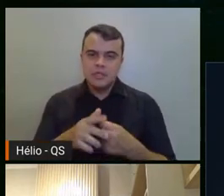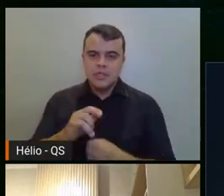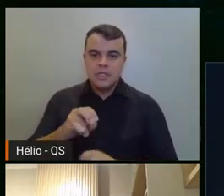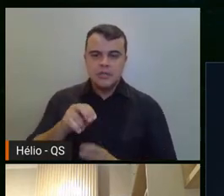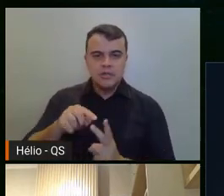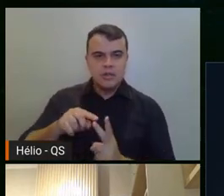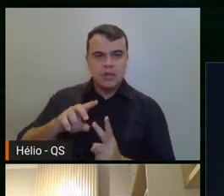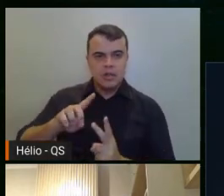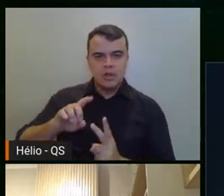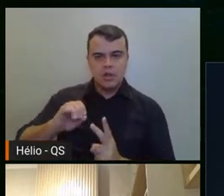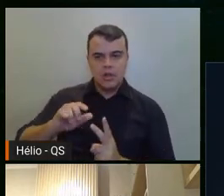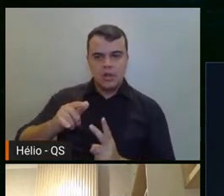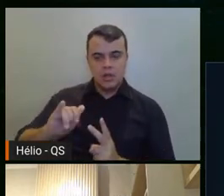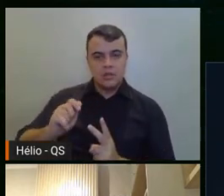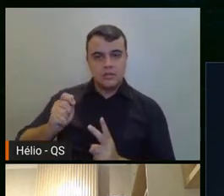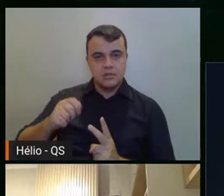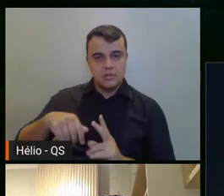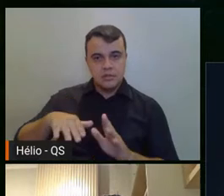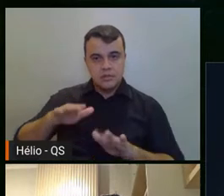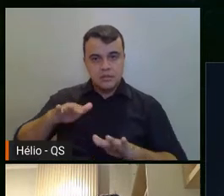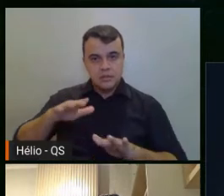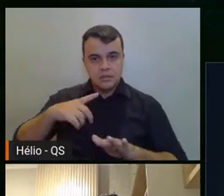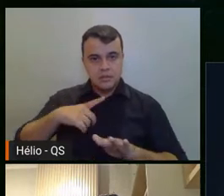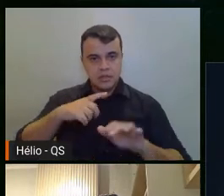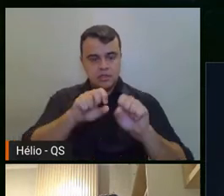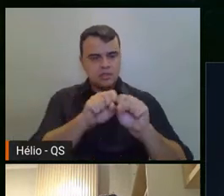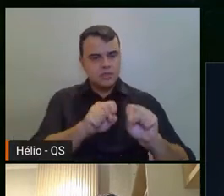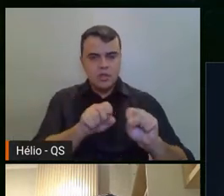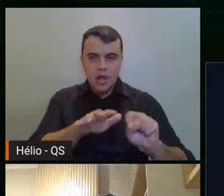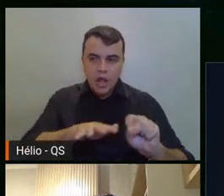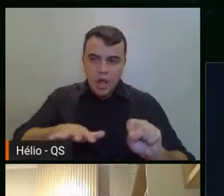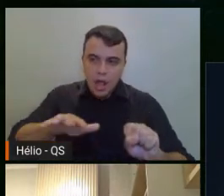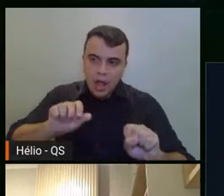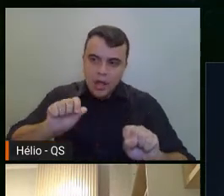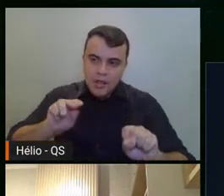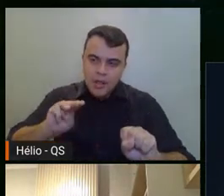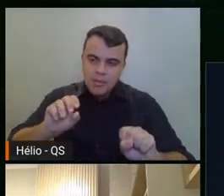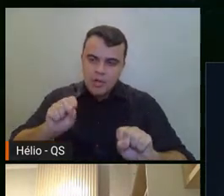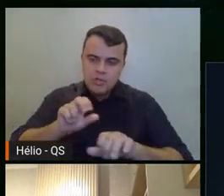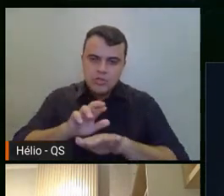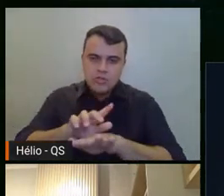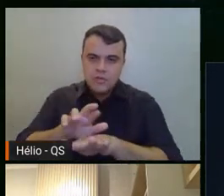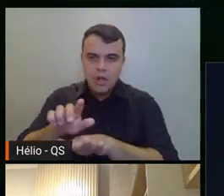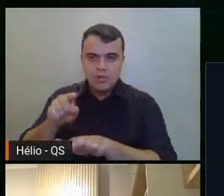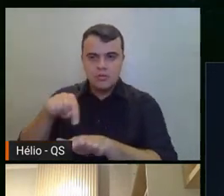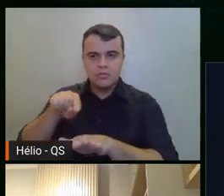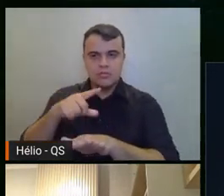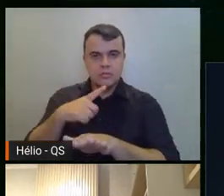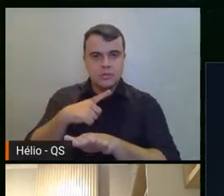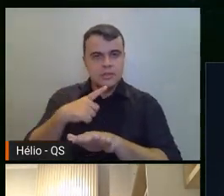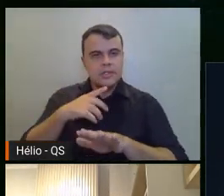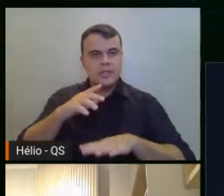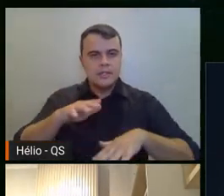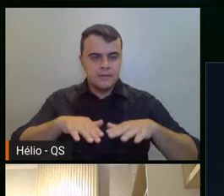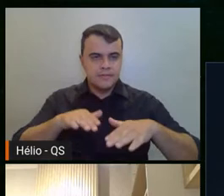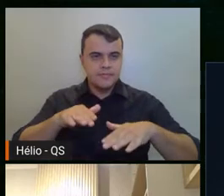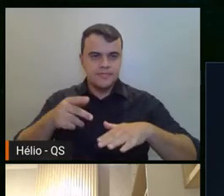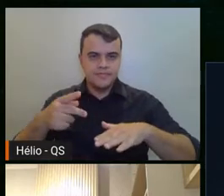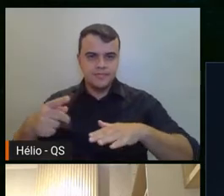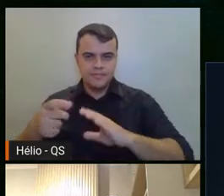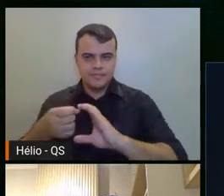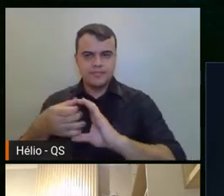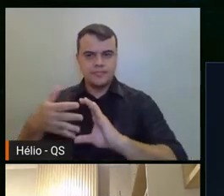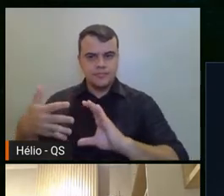dockers porque muitas das soluções né e serviços oferecidos na WS em diversos provedores tem esses elementos